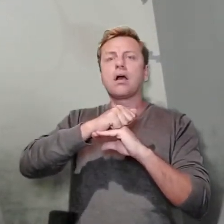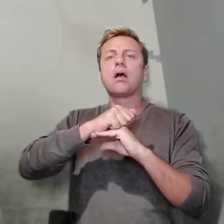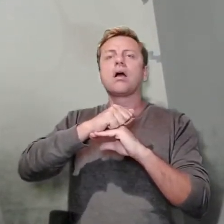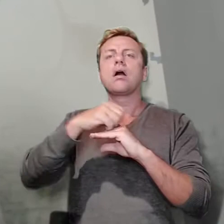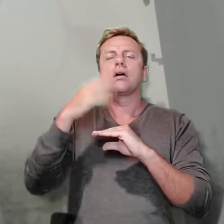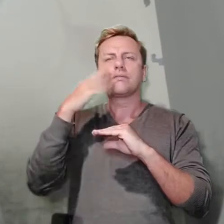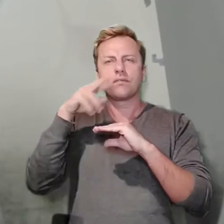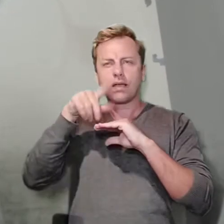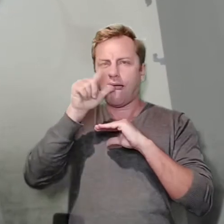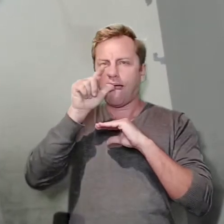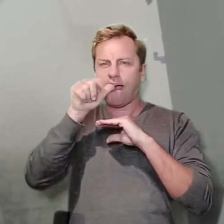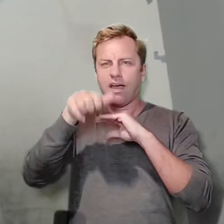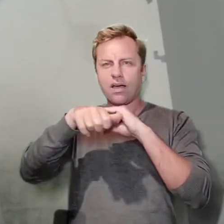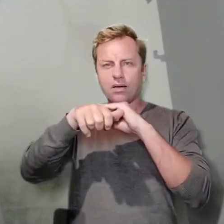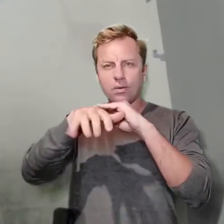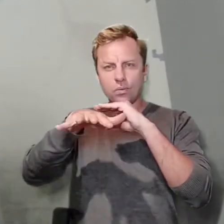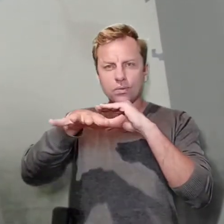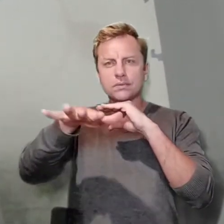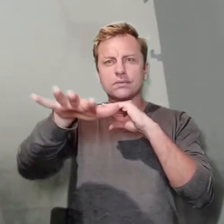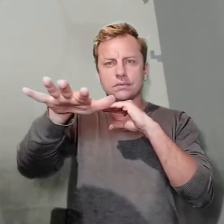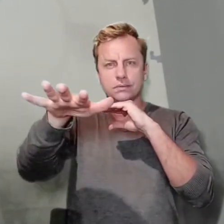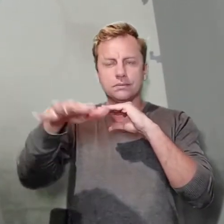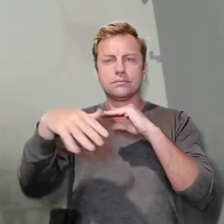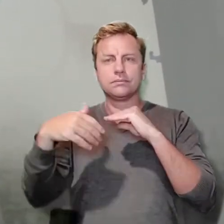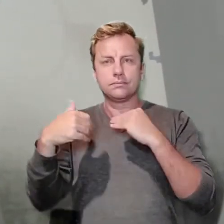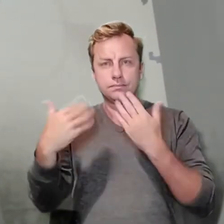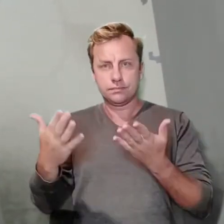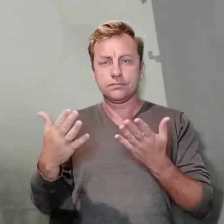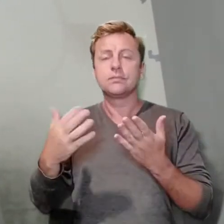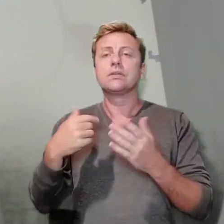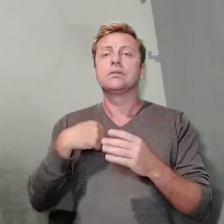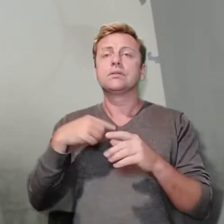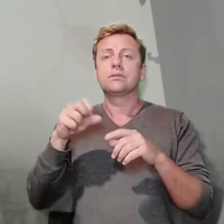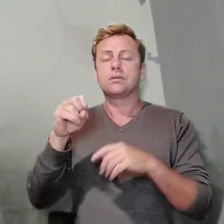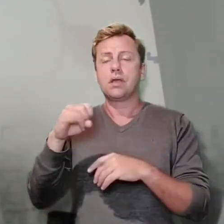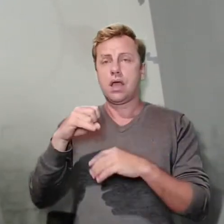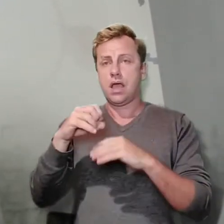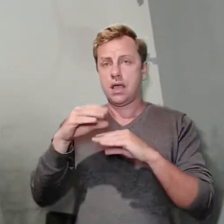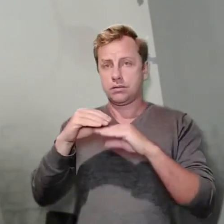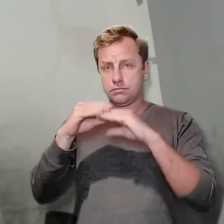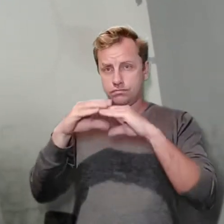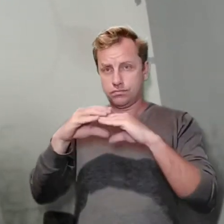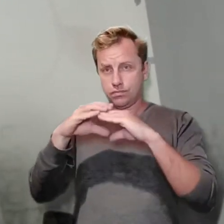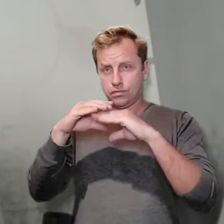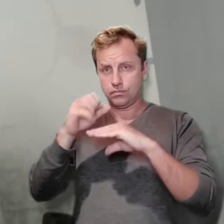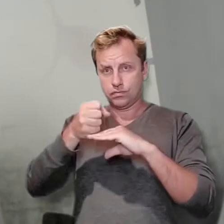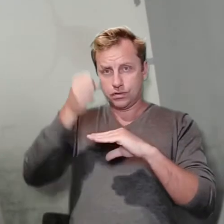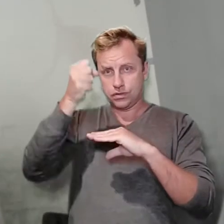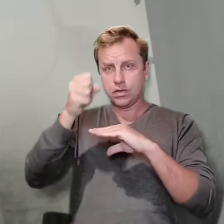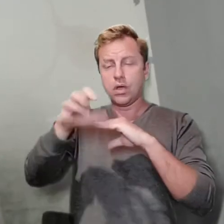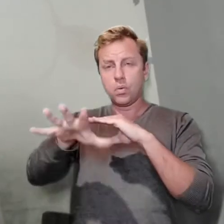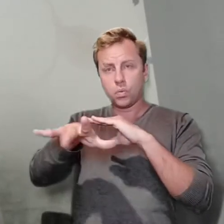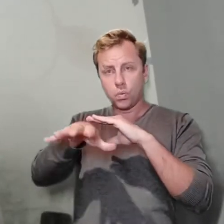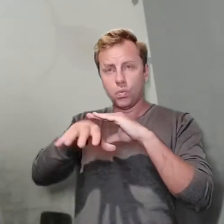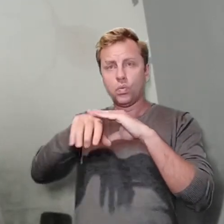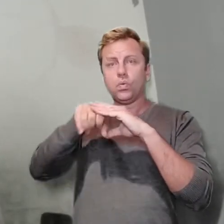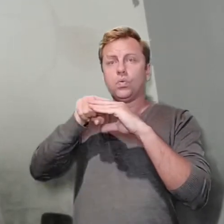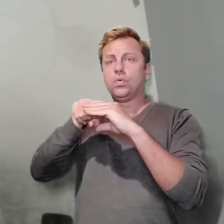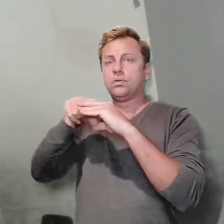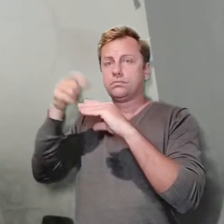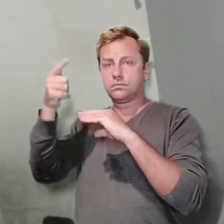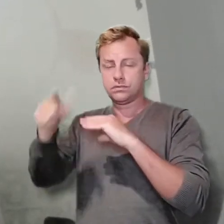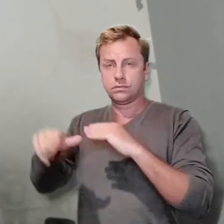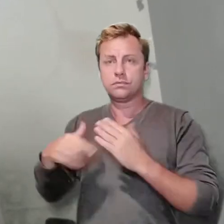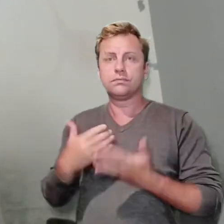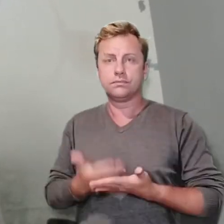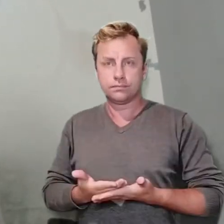nós vemos aí um líquido esverdeado saindo da esponja. Quando eu solto a esponja, esse líquido é absorvido pela